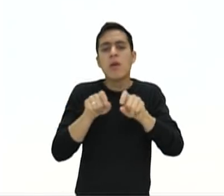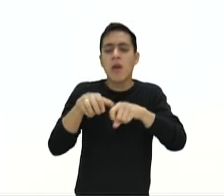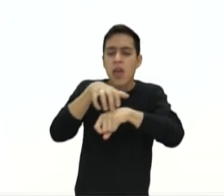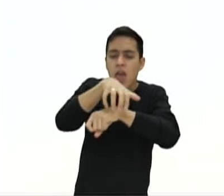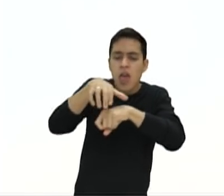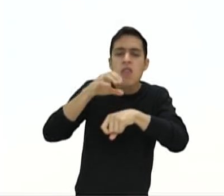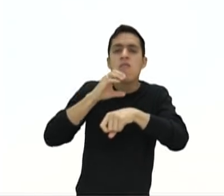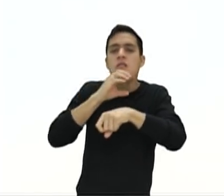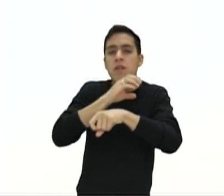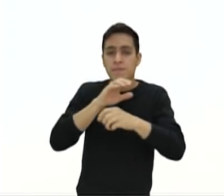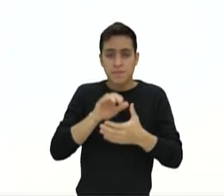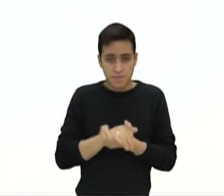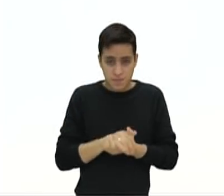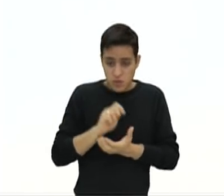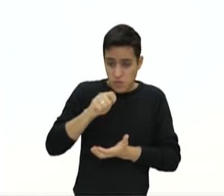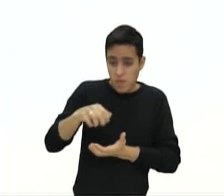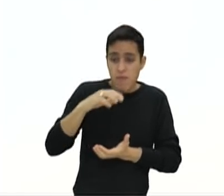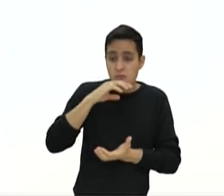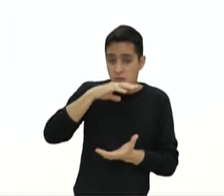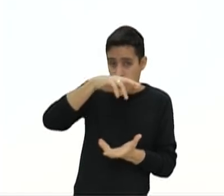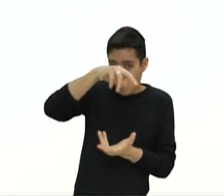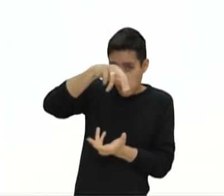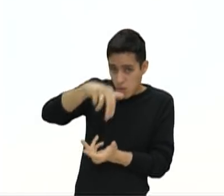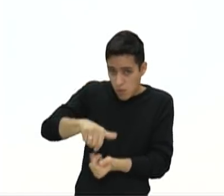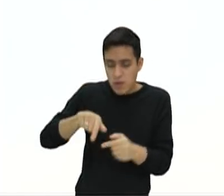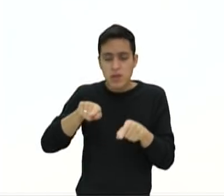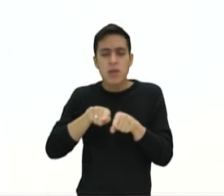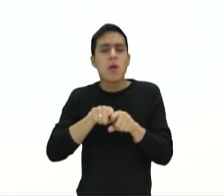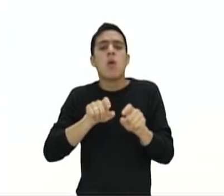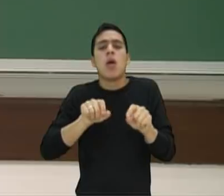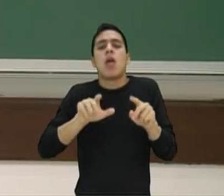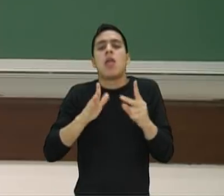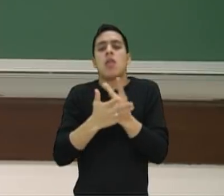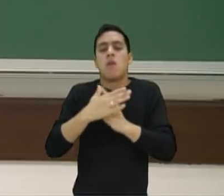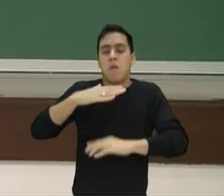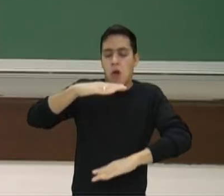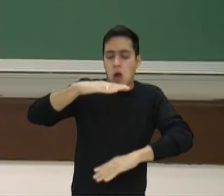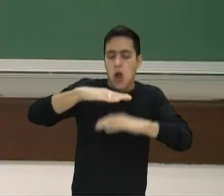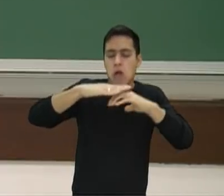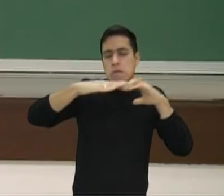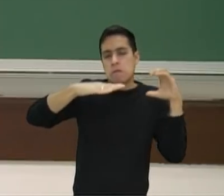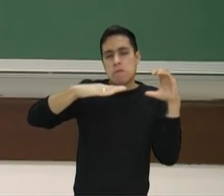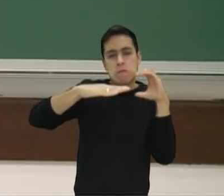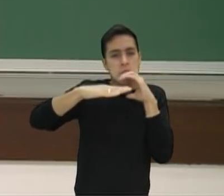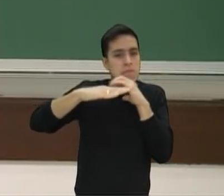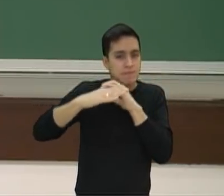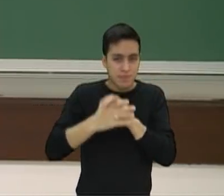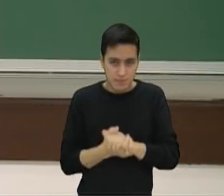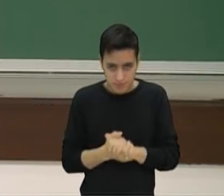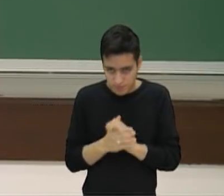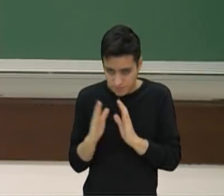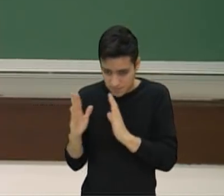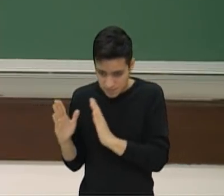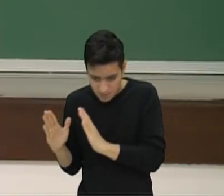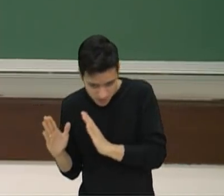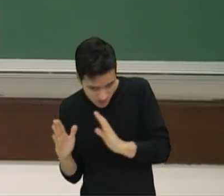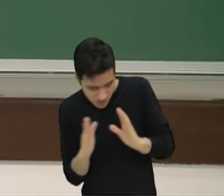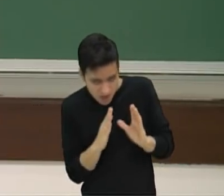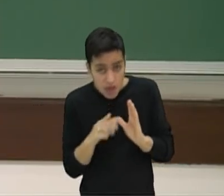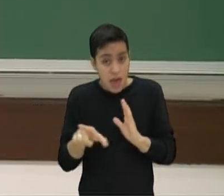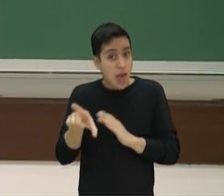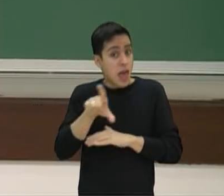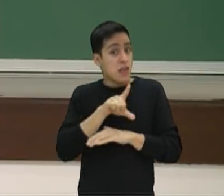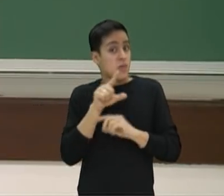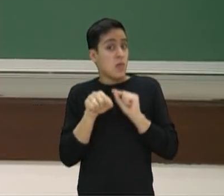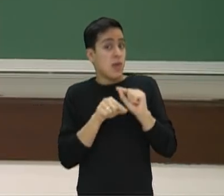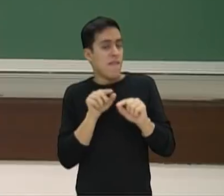calor, aquecimento global e efeito estufa. Antes de nós terminarmos a aula de hoje,